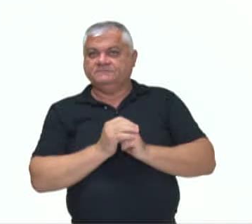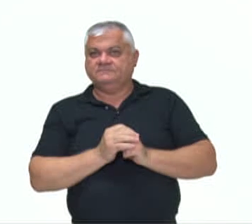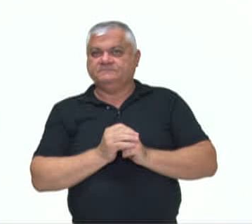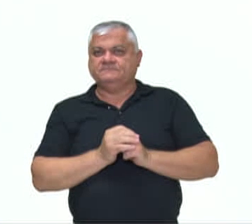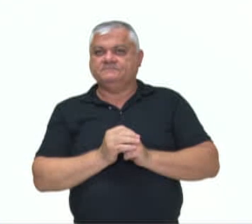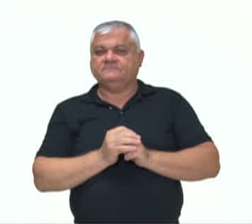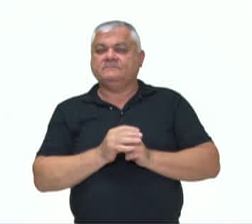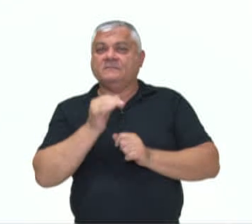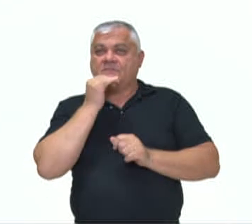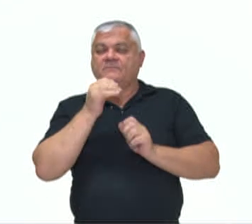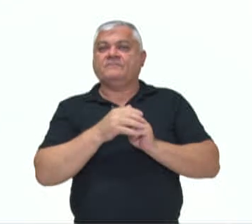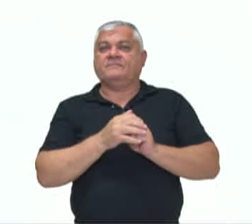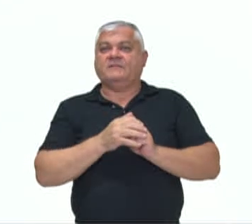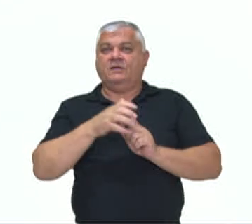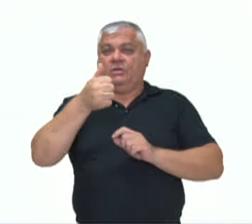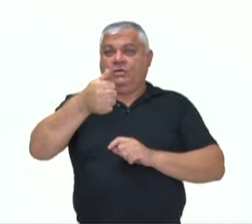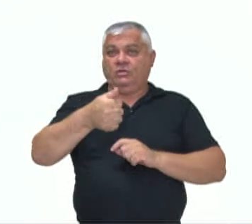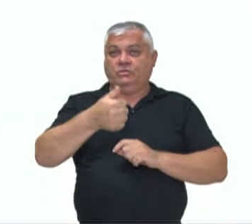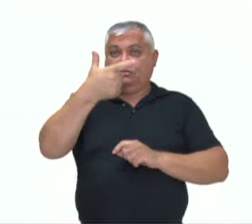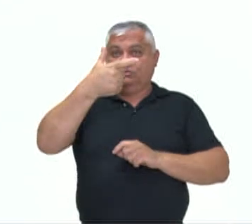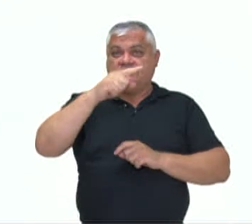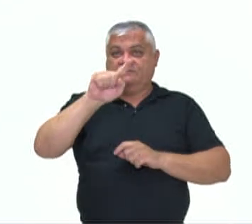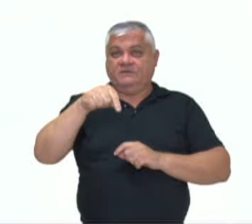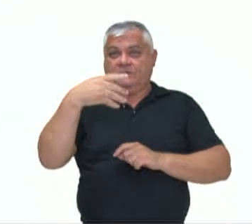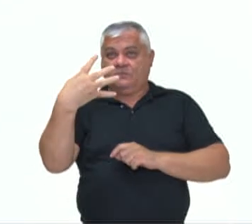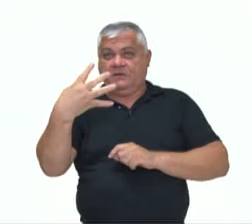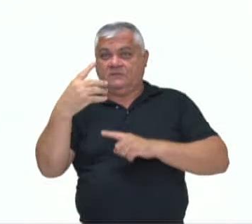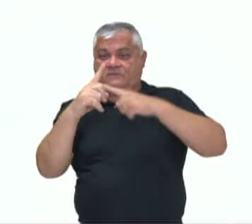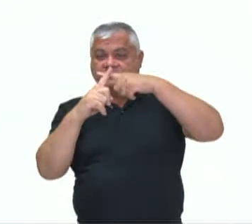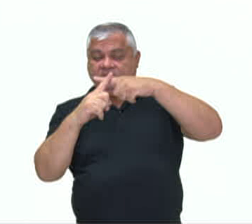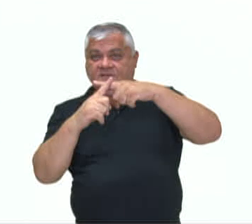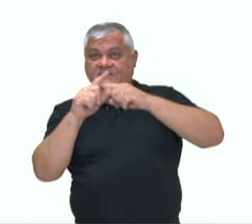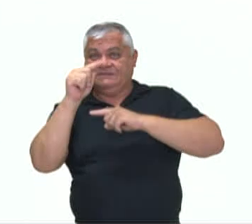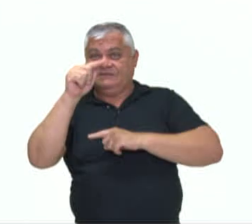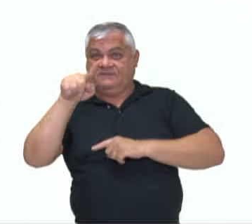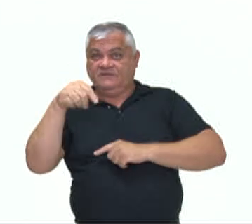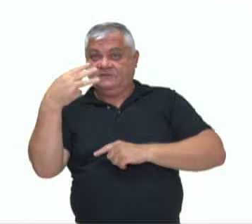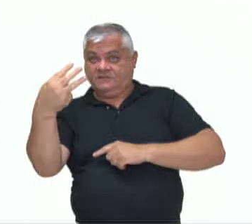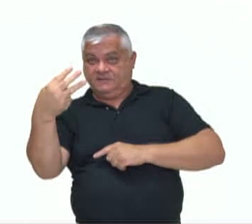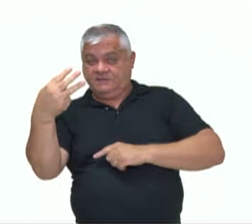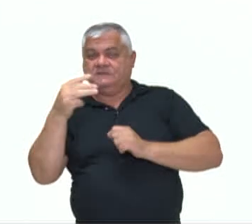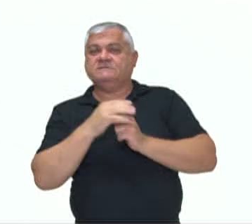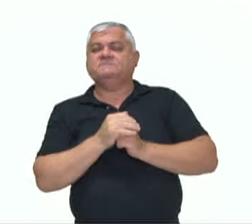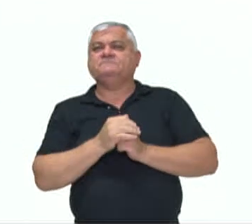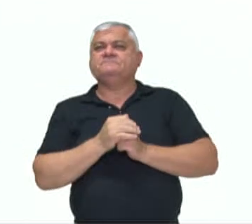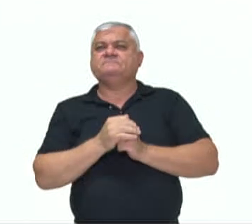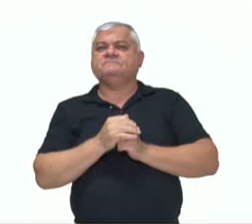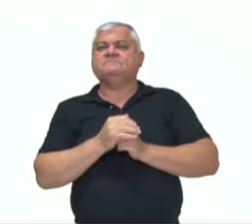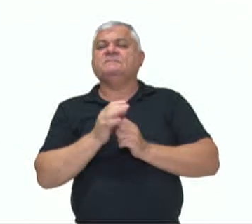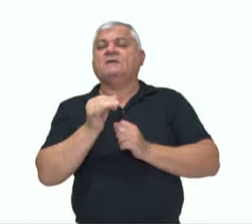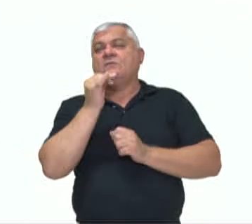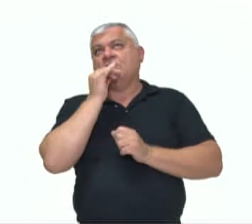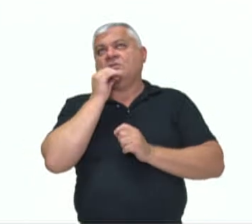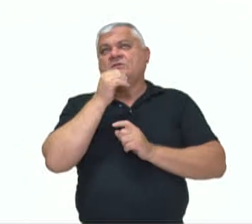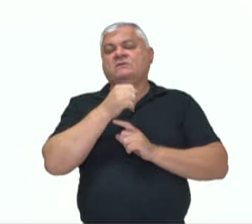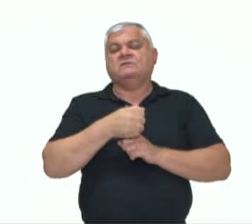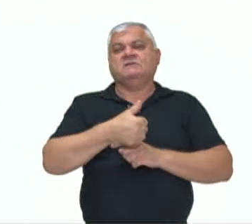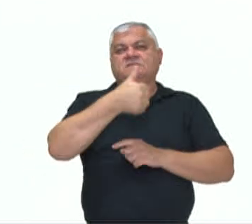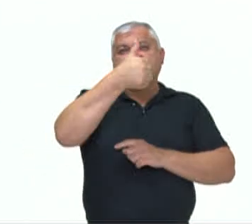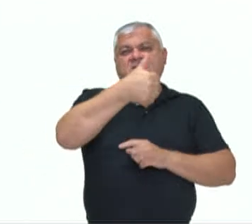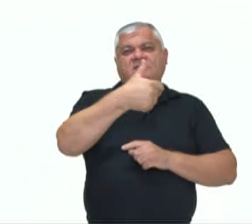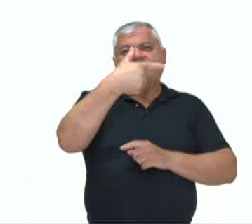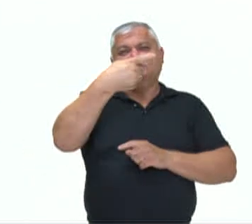só. Quando eu faço 12,4 vezes 7,3, pensando nos números sem a vírgula, eu fico como? 124